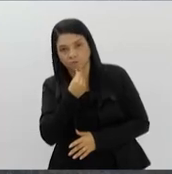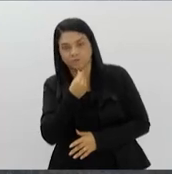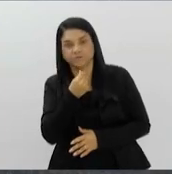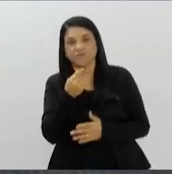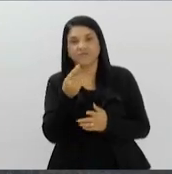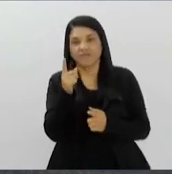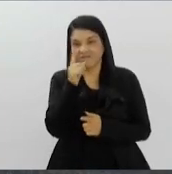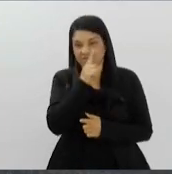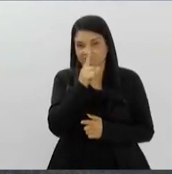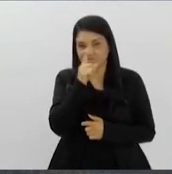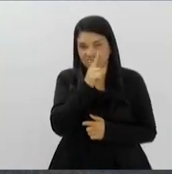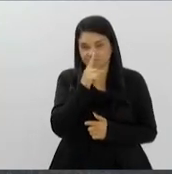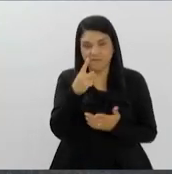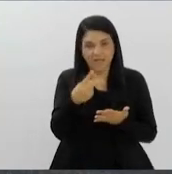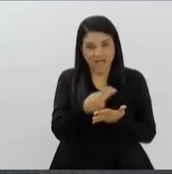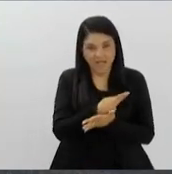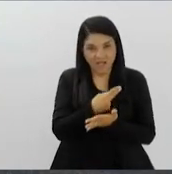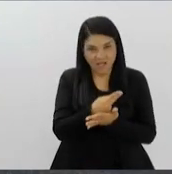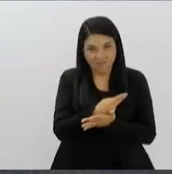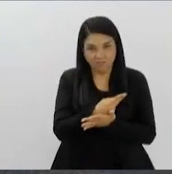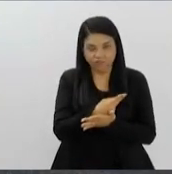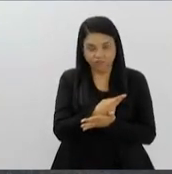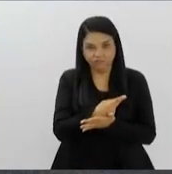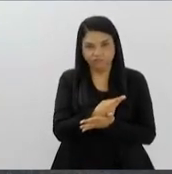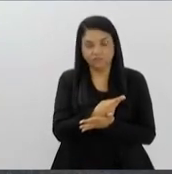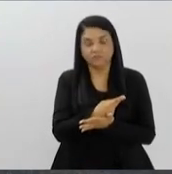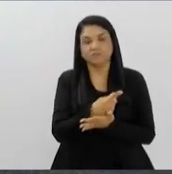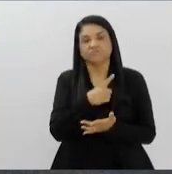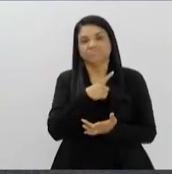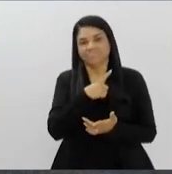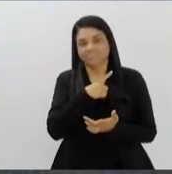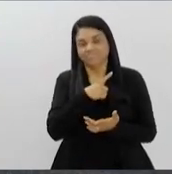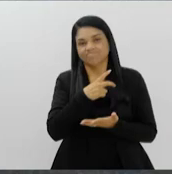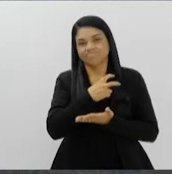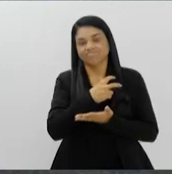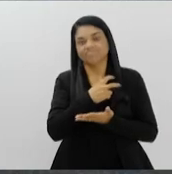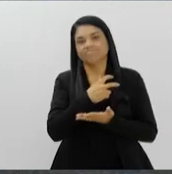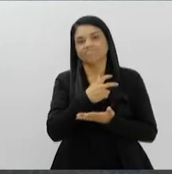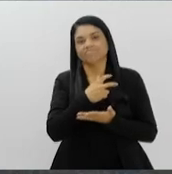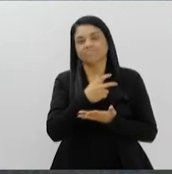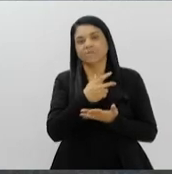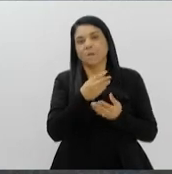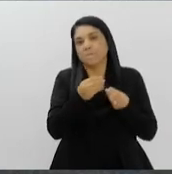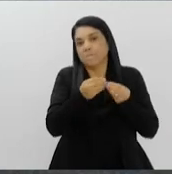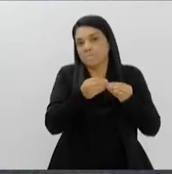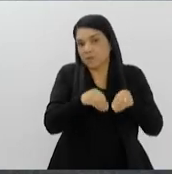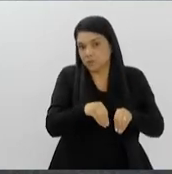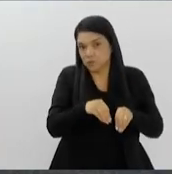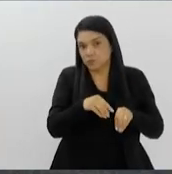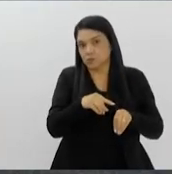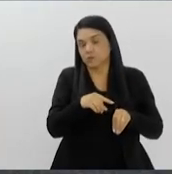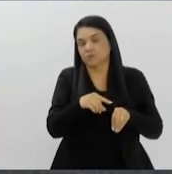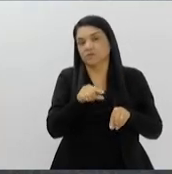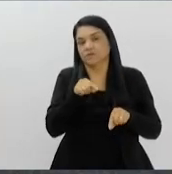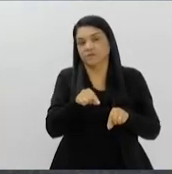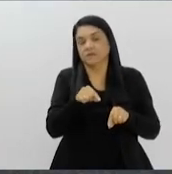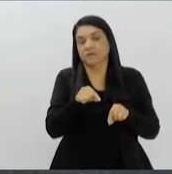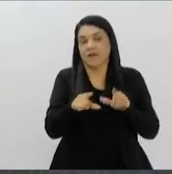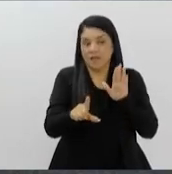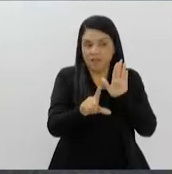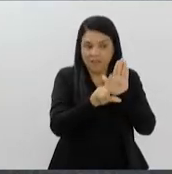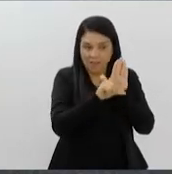alguma infração com dolo, isso é previsto na forma da